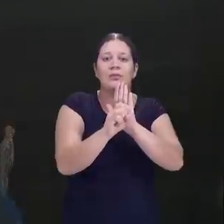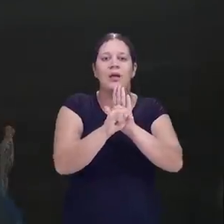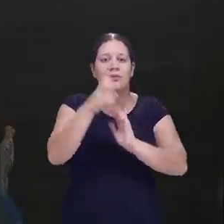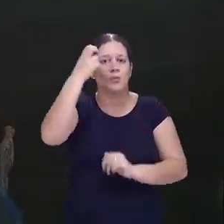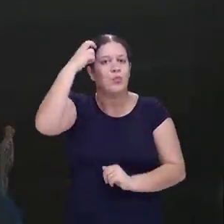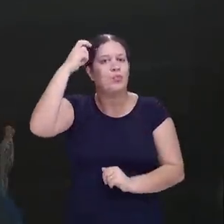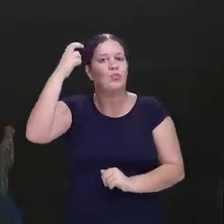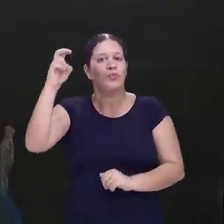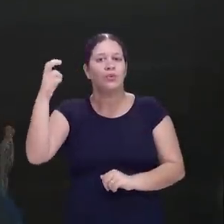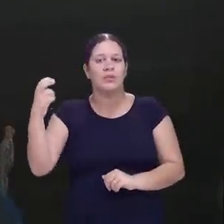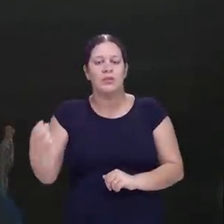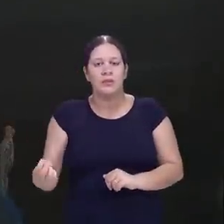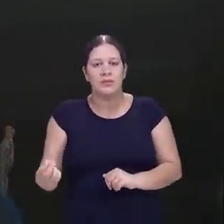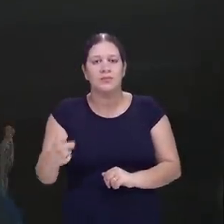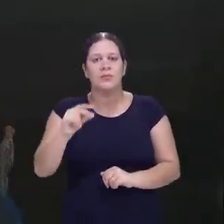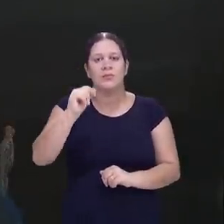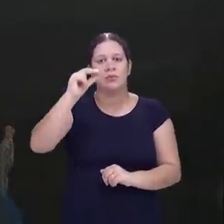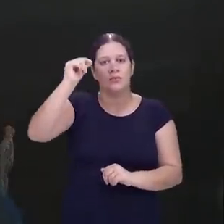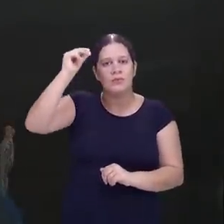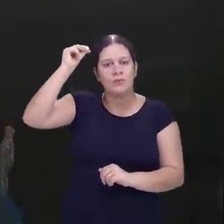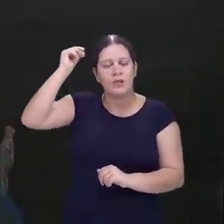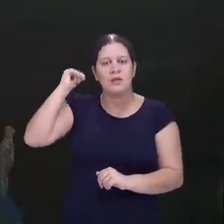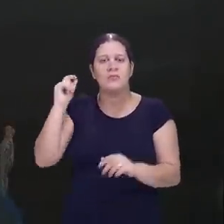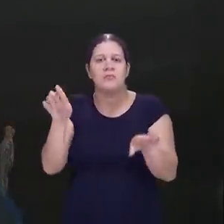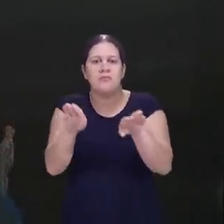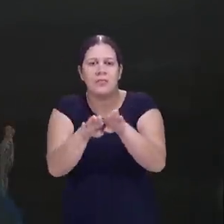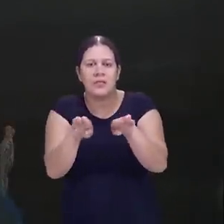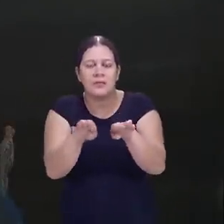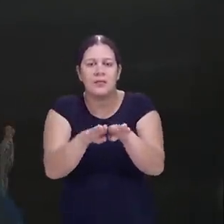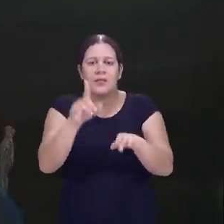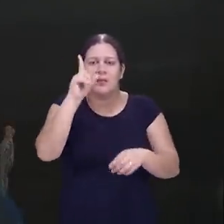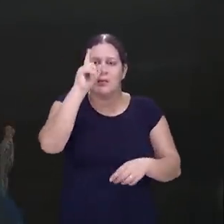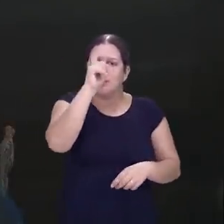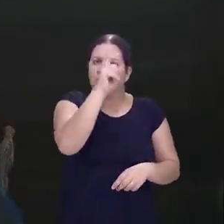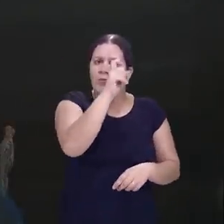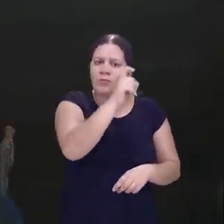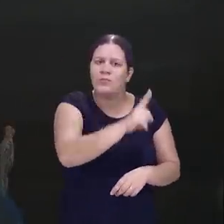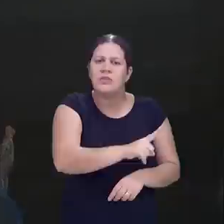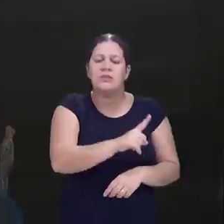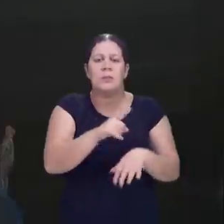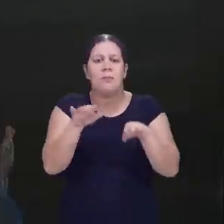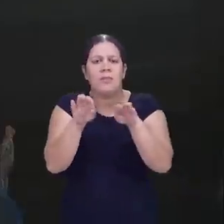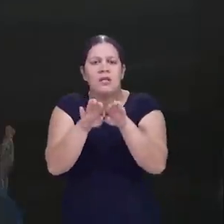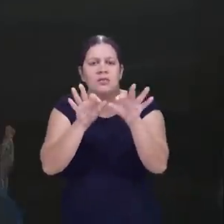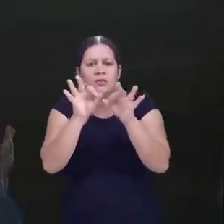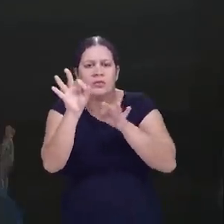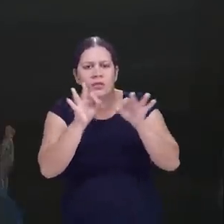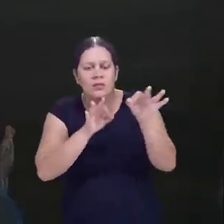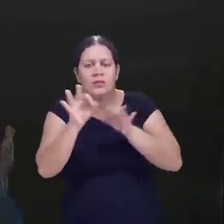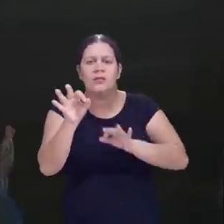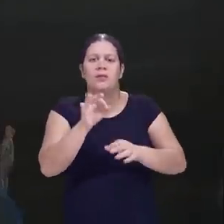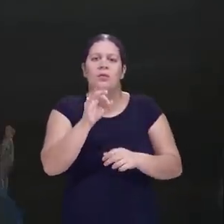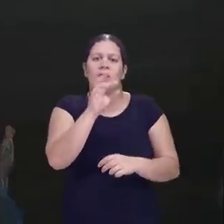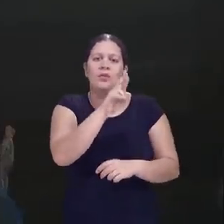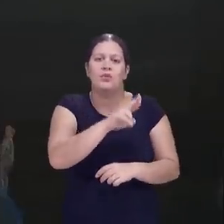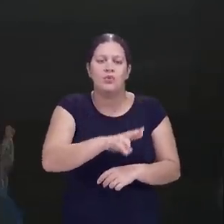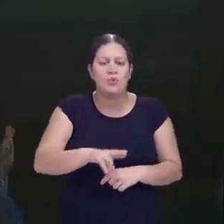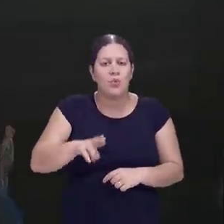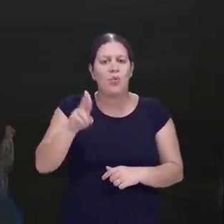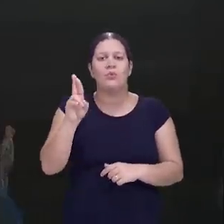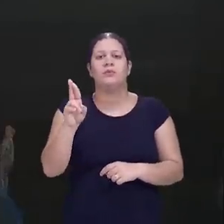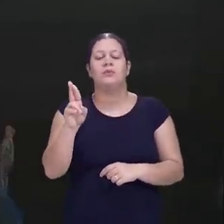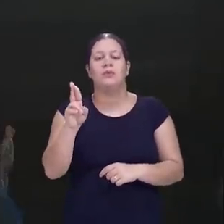da identidade cultural, raízes históricas, passaram pelas mesmas dificuldades, tiveram mesmo organização